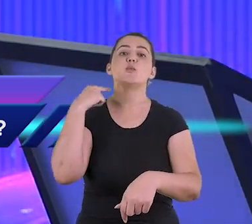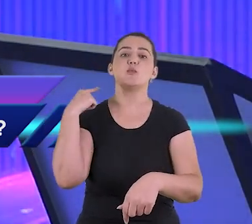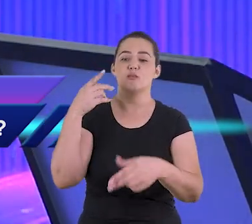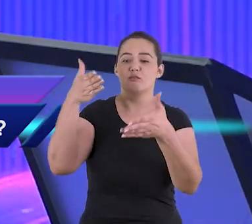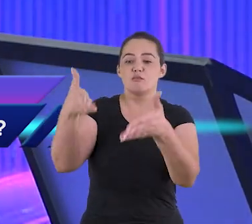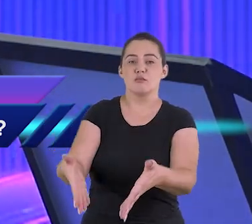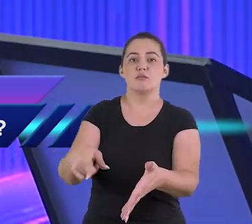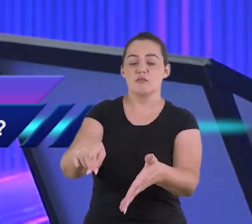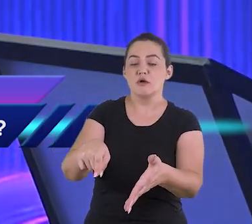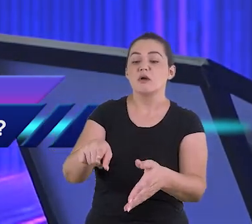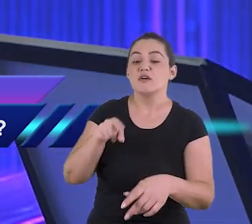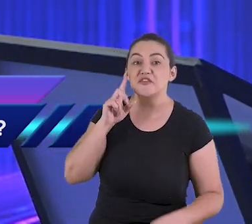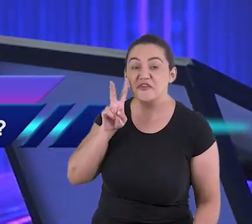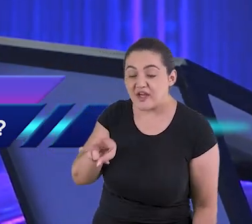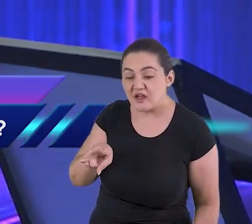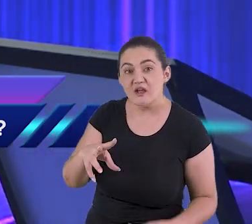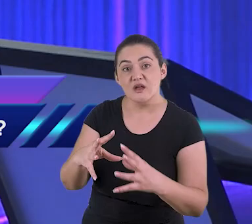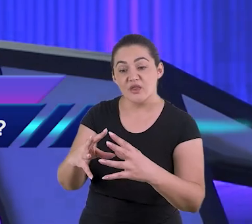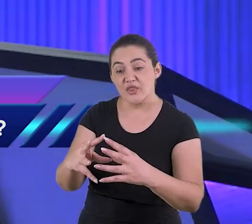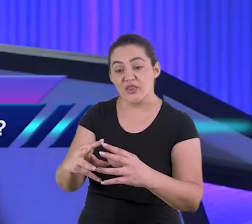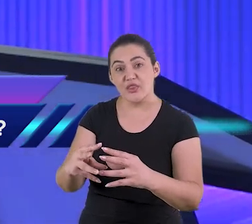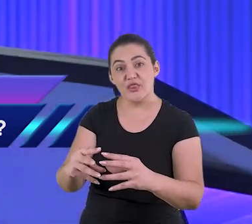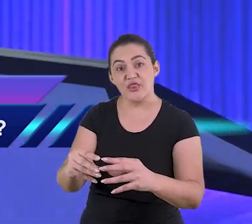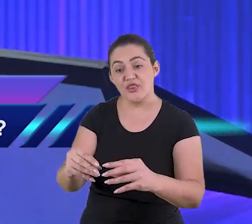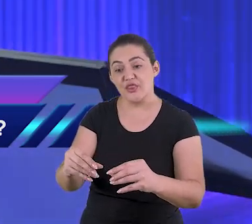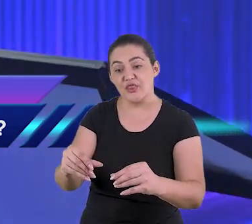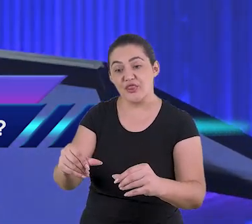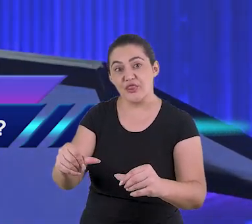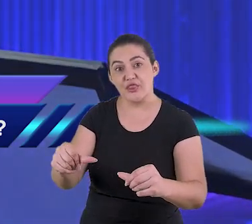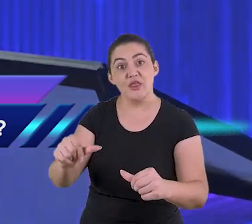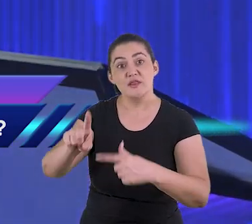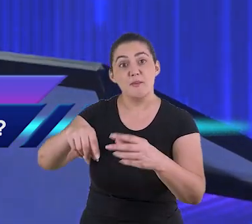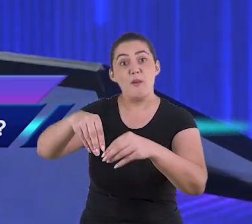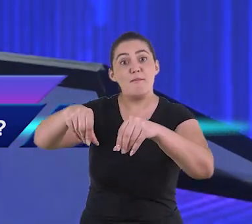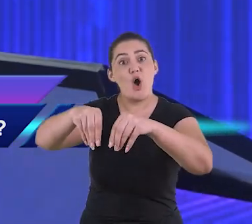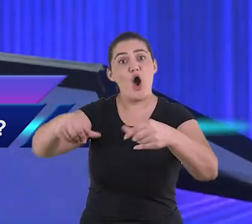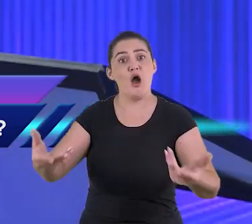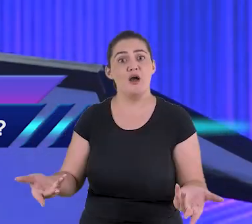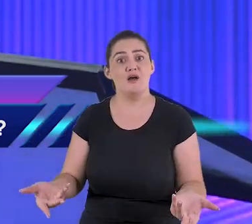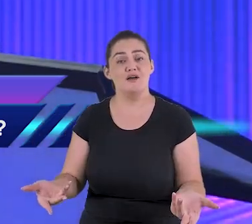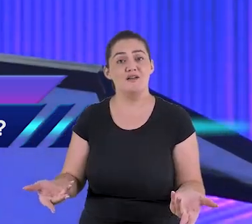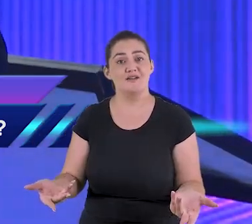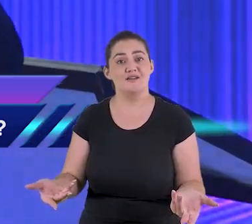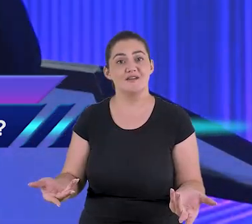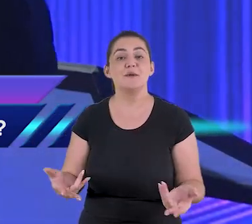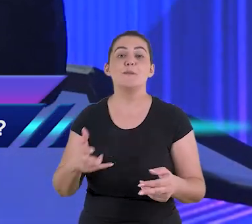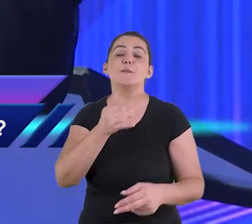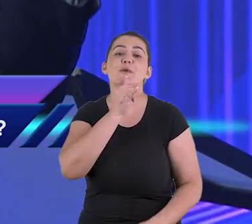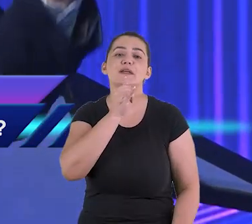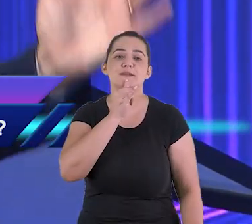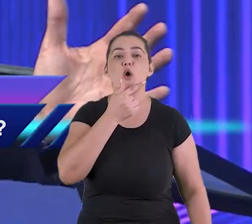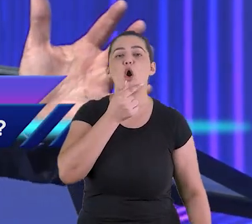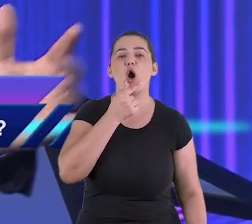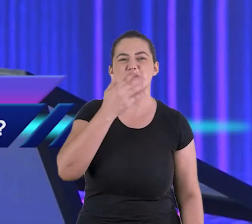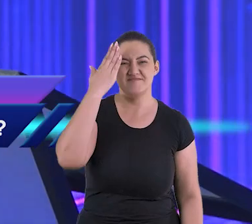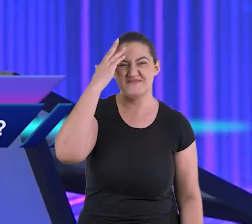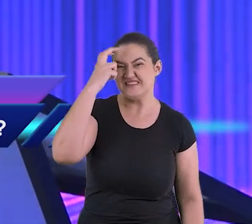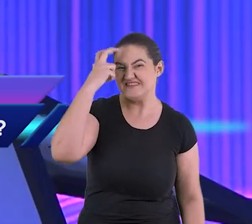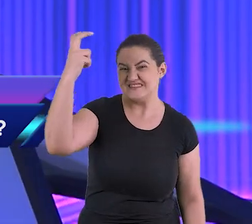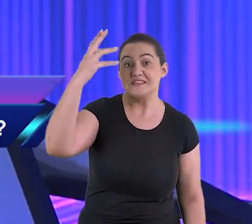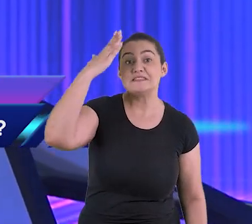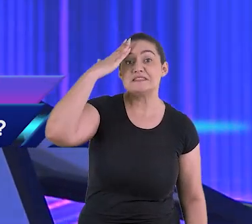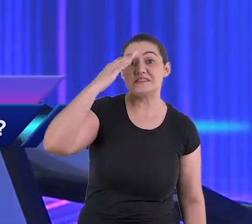planos já não são mais feitos. Em Eclesiastes 12:7, o homem mais sábio de toda a